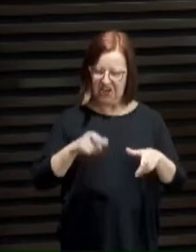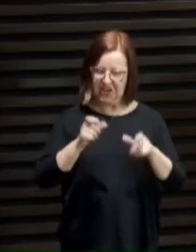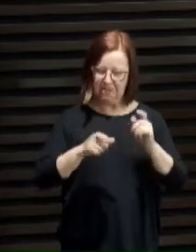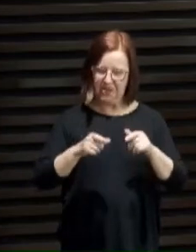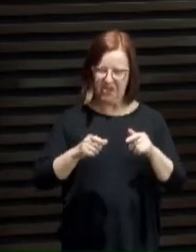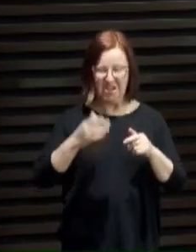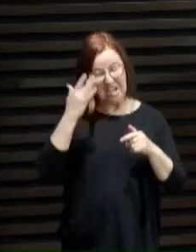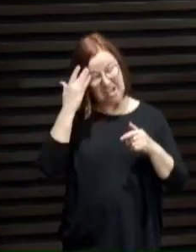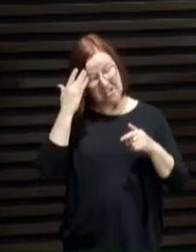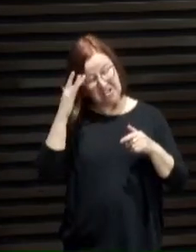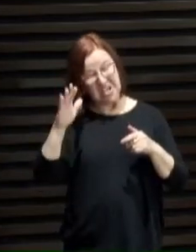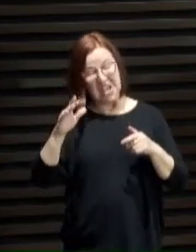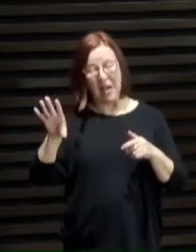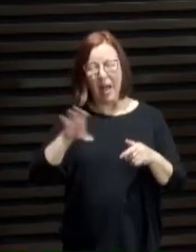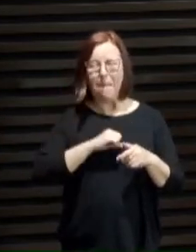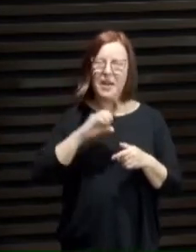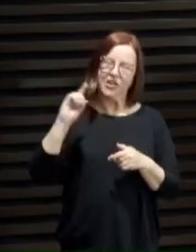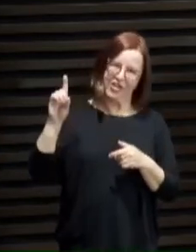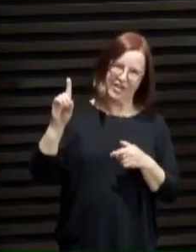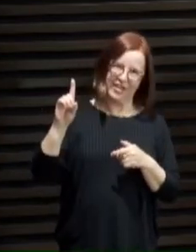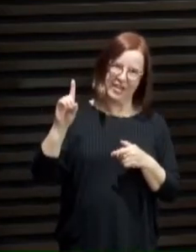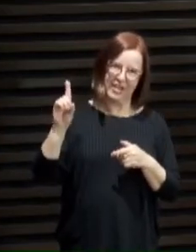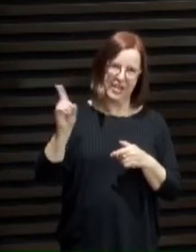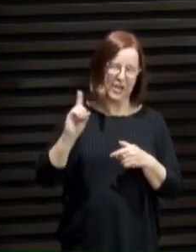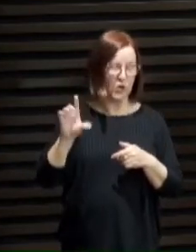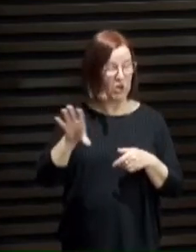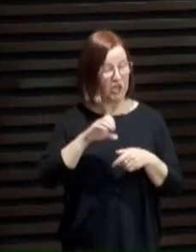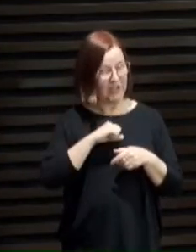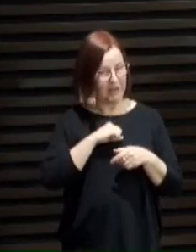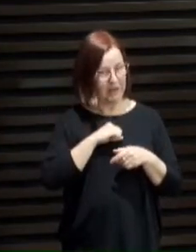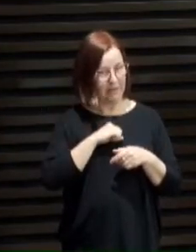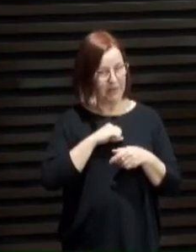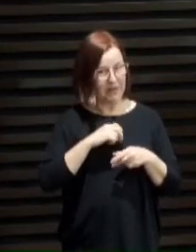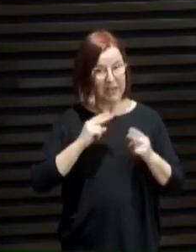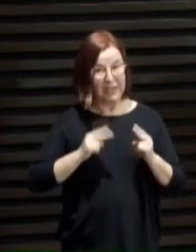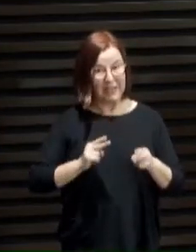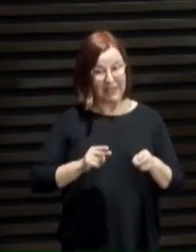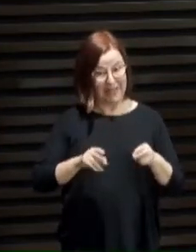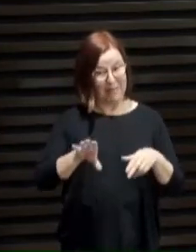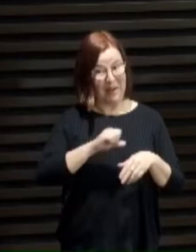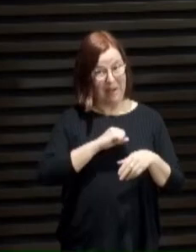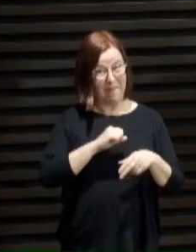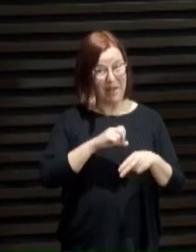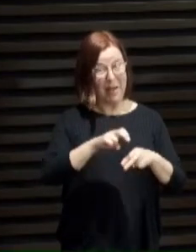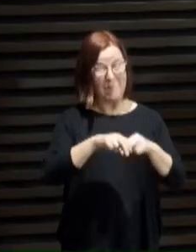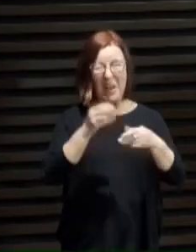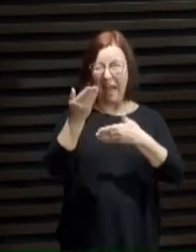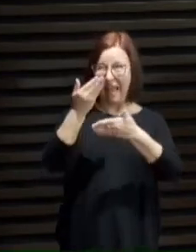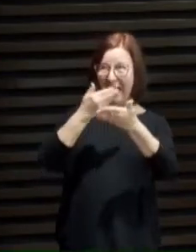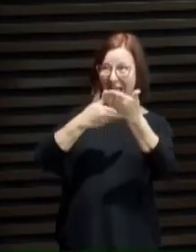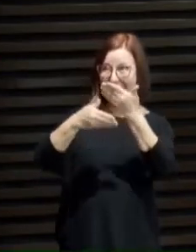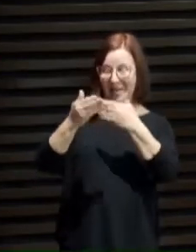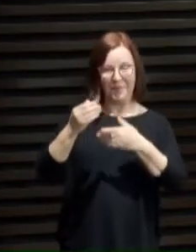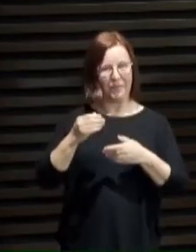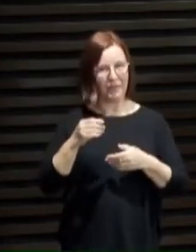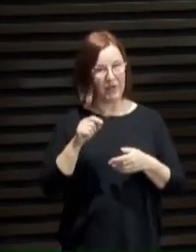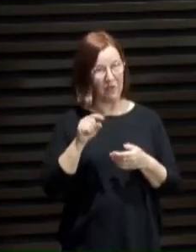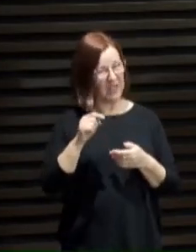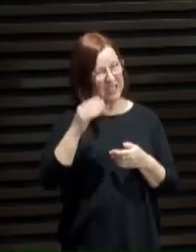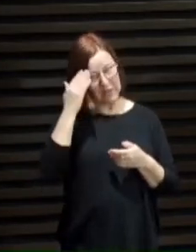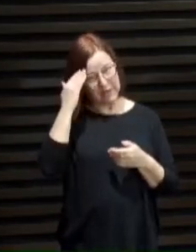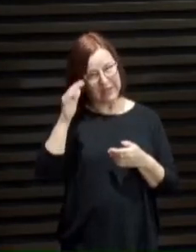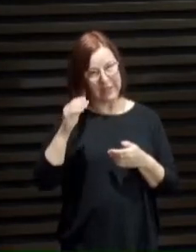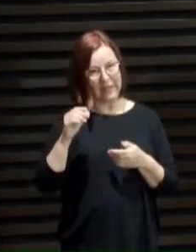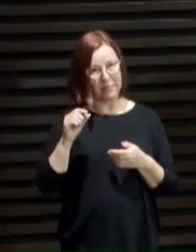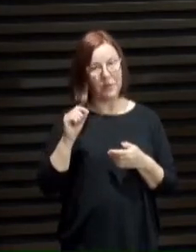amar, que não te amam por nada, que sempre vão te amar por alguma coisa. Você não sabe o que é